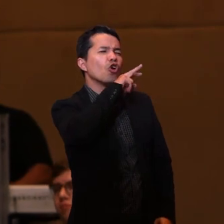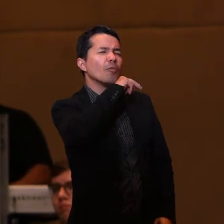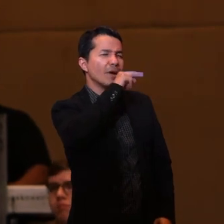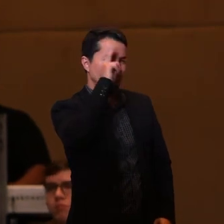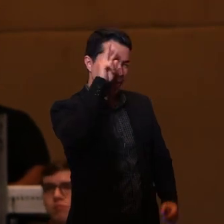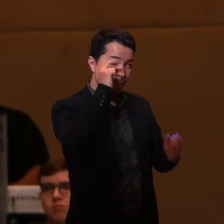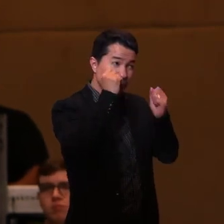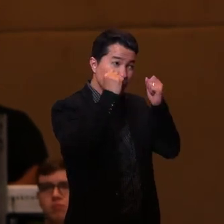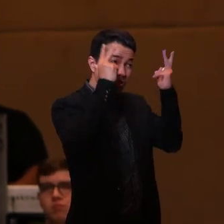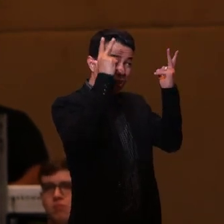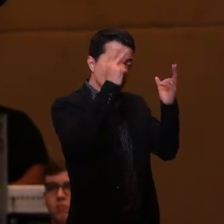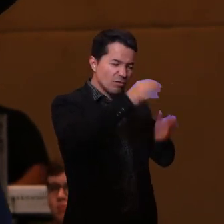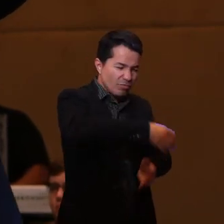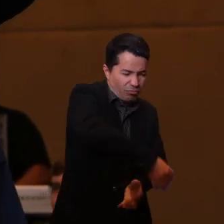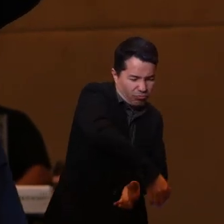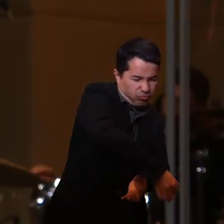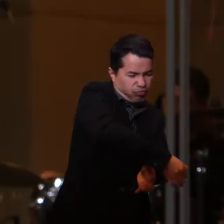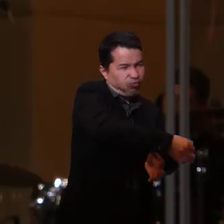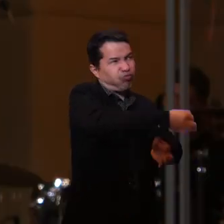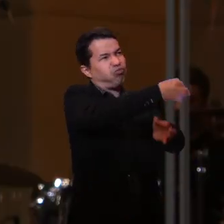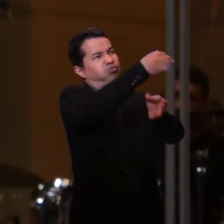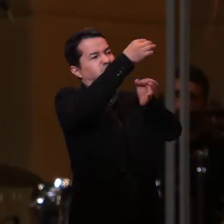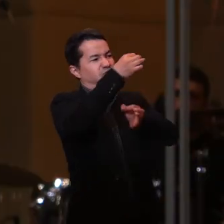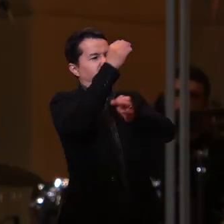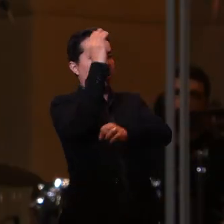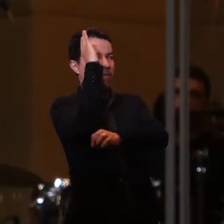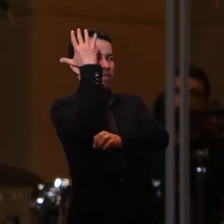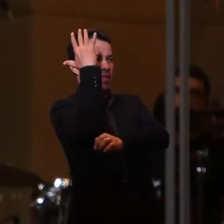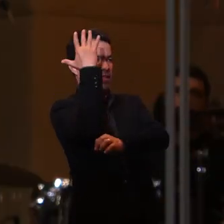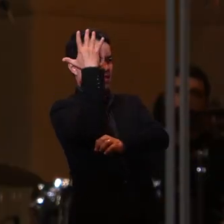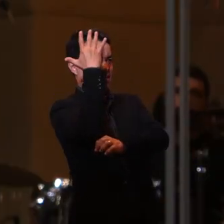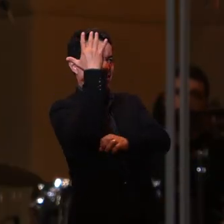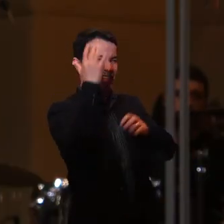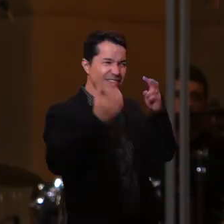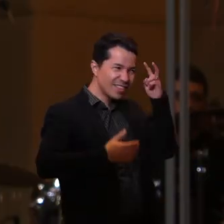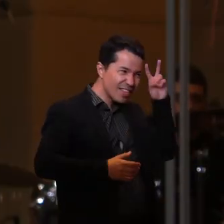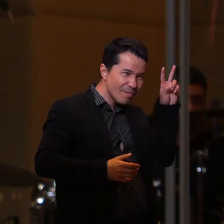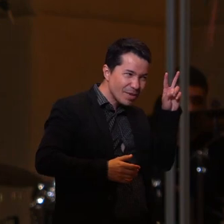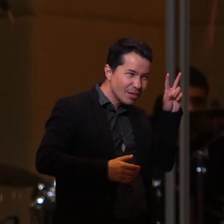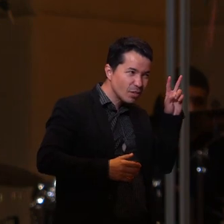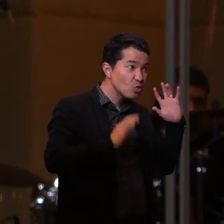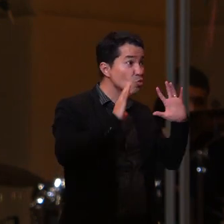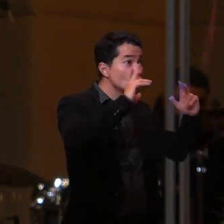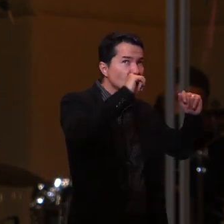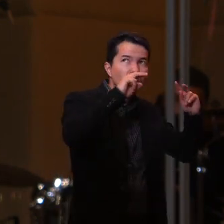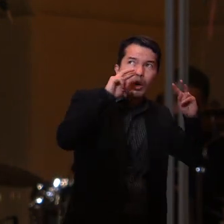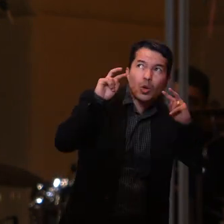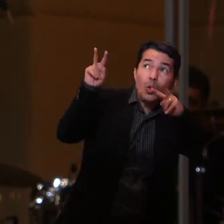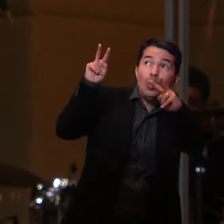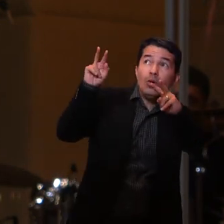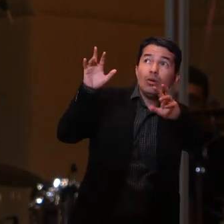deserto, importa que o Filho do Homem seja levantado.